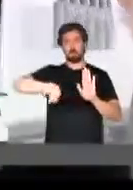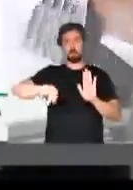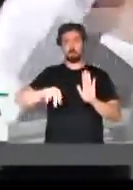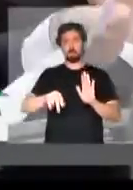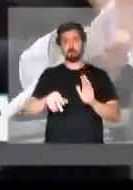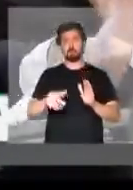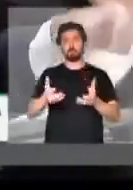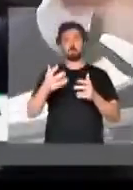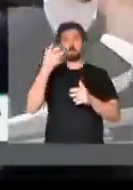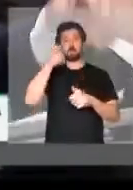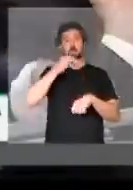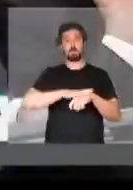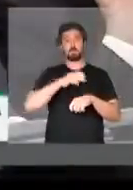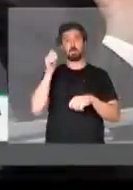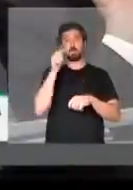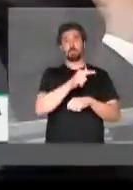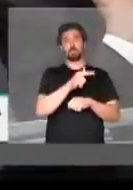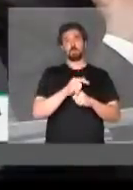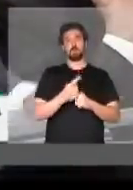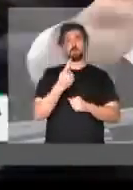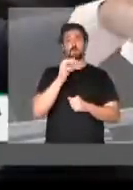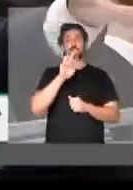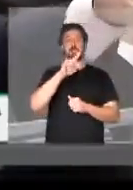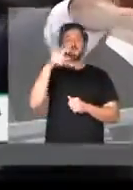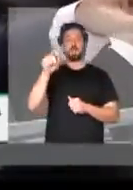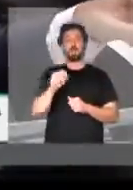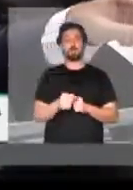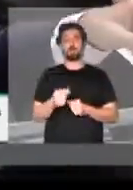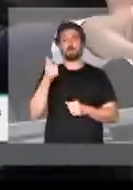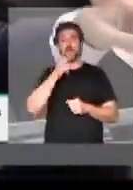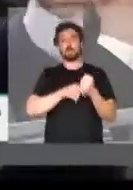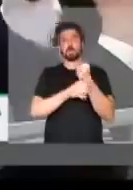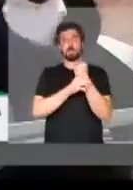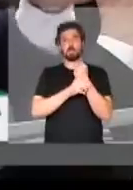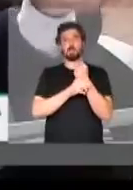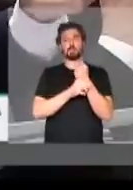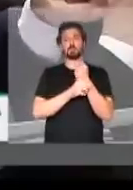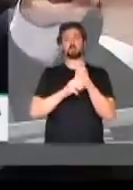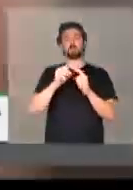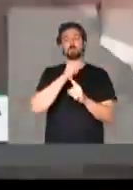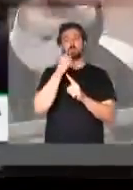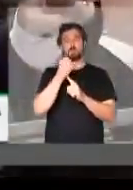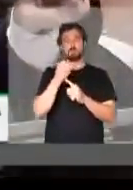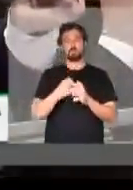propostas, onde a gente arrecada muito mais do que um trilhão e garante o caráter social da Previdência.